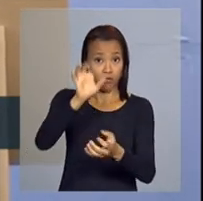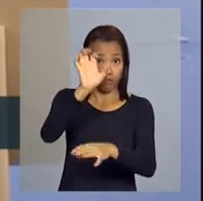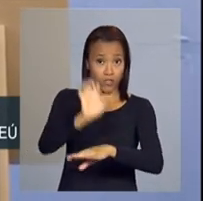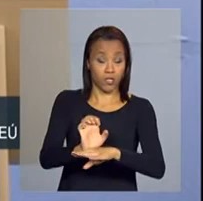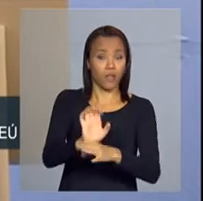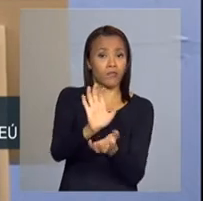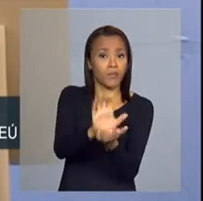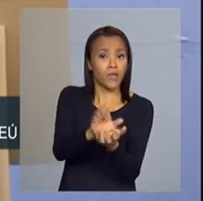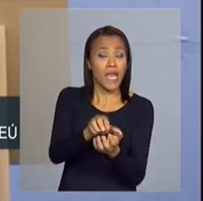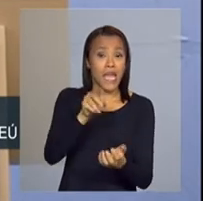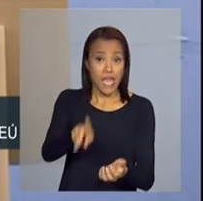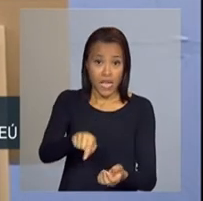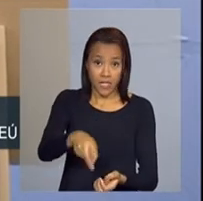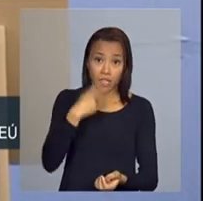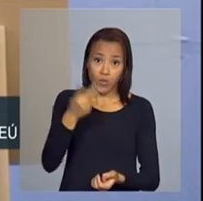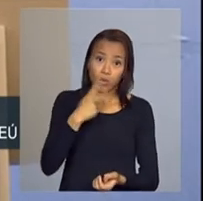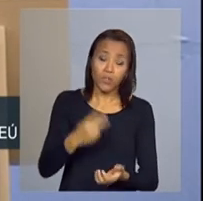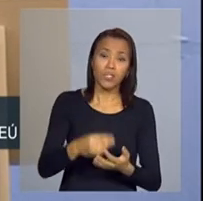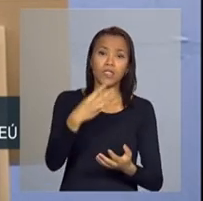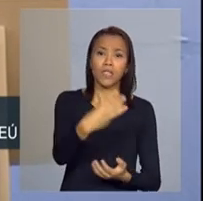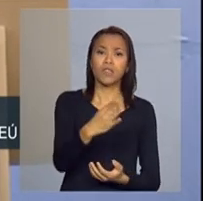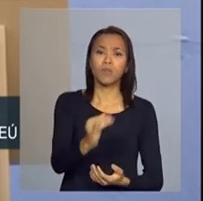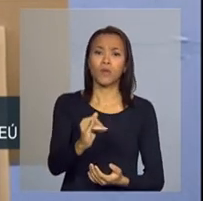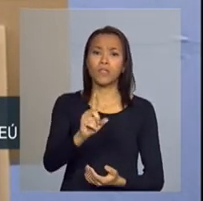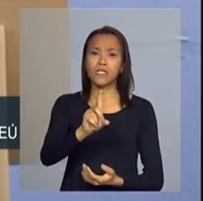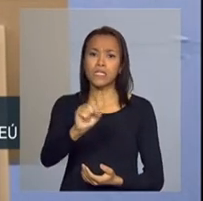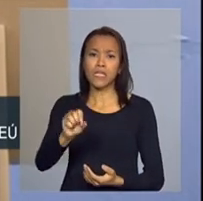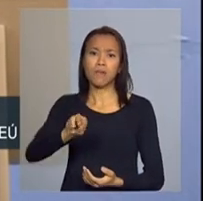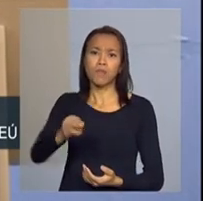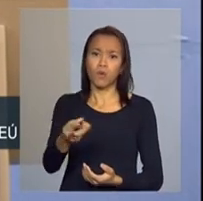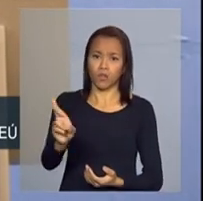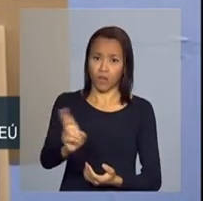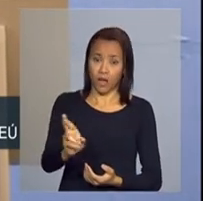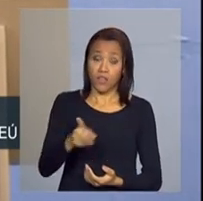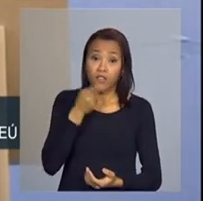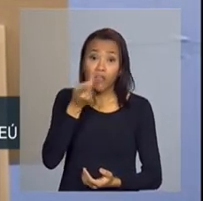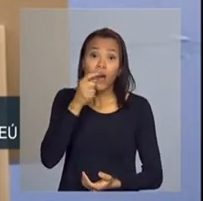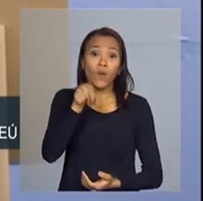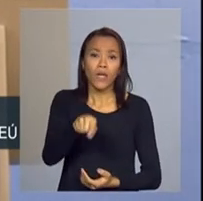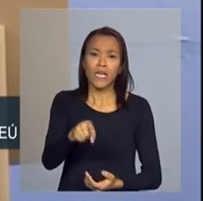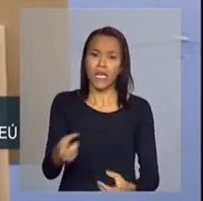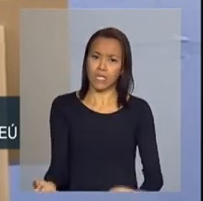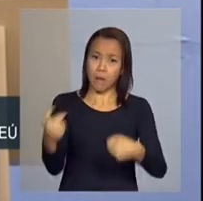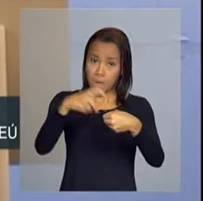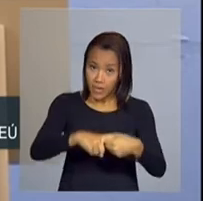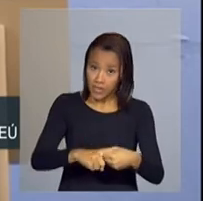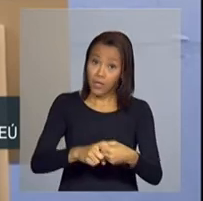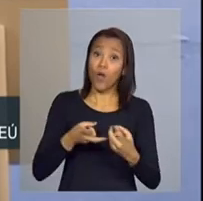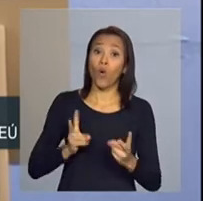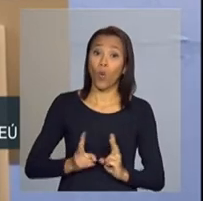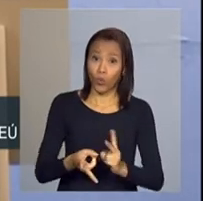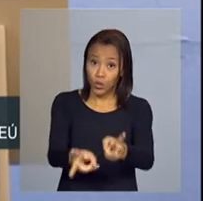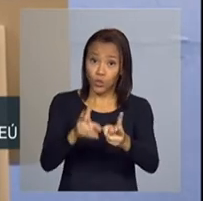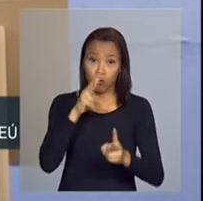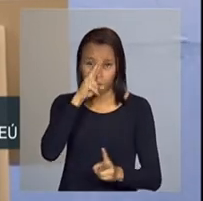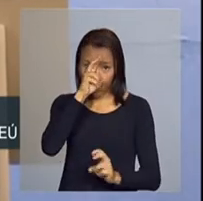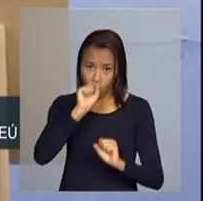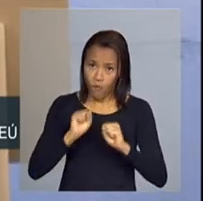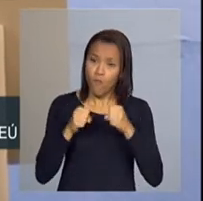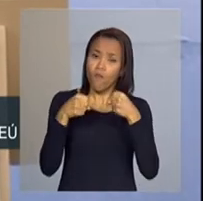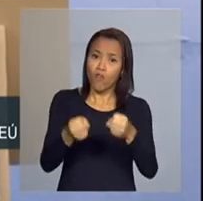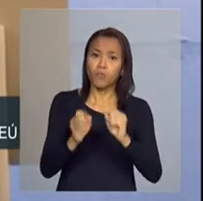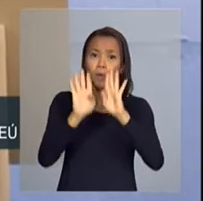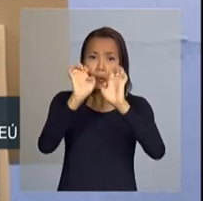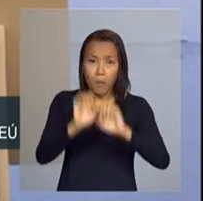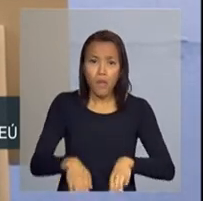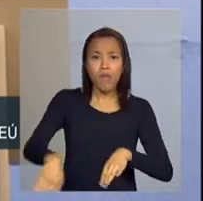anúncio de 3 bilhões e 100 milhões de reais demonstra que essa parceria continua cada vez mais forte para o bem